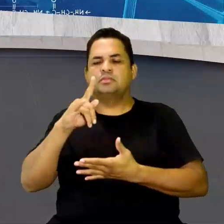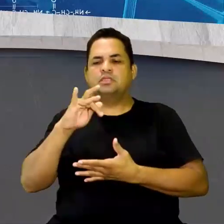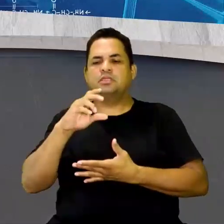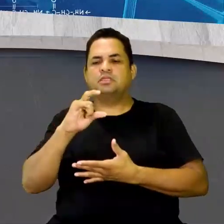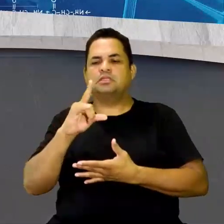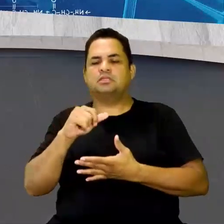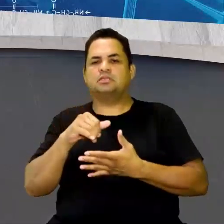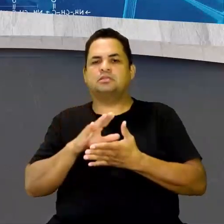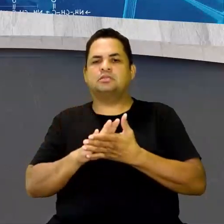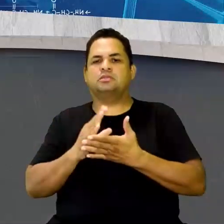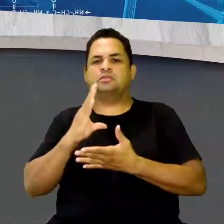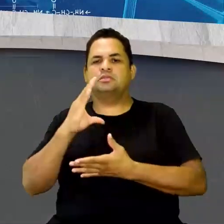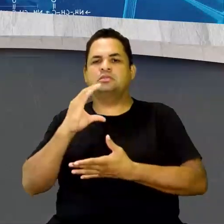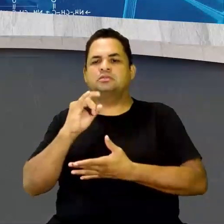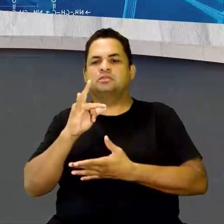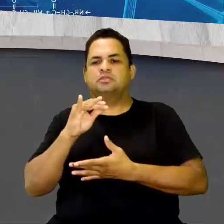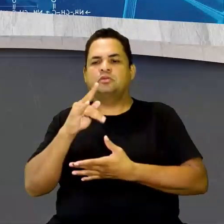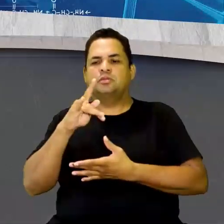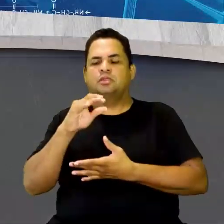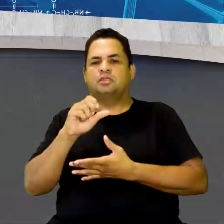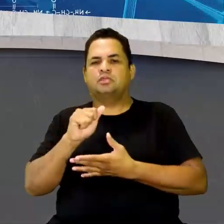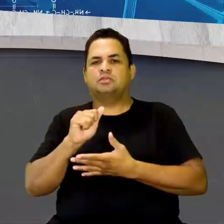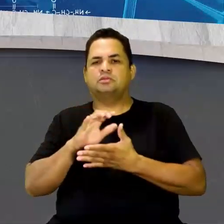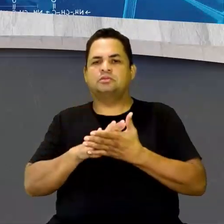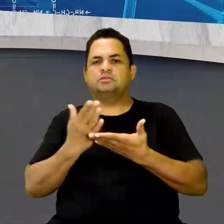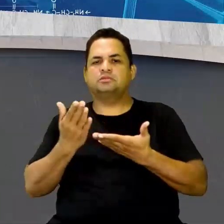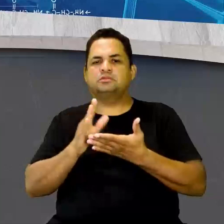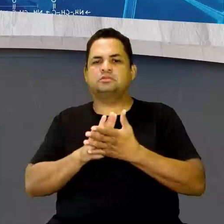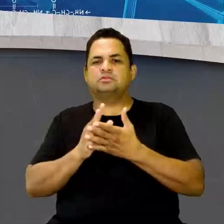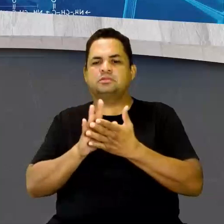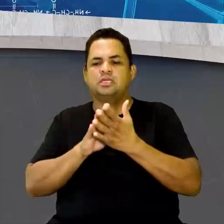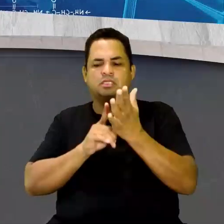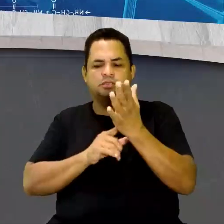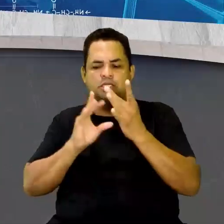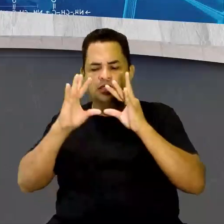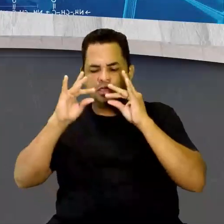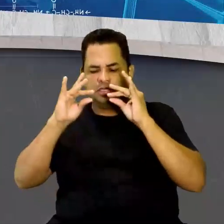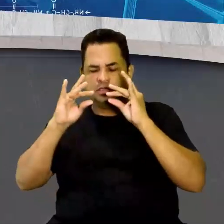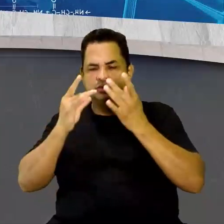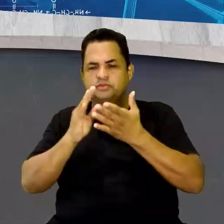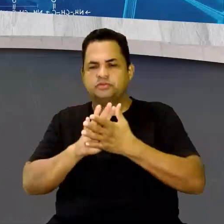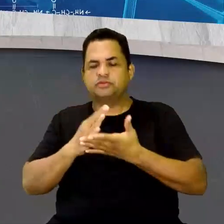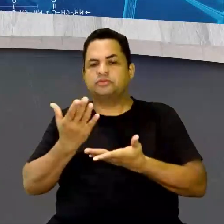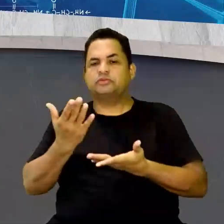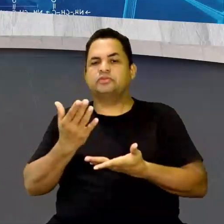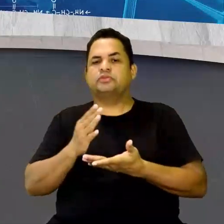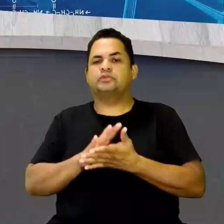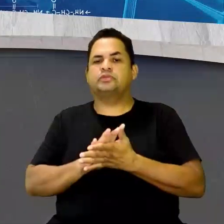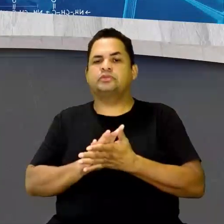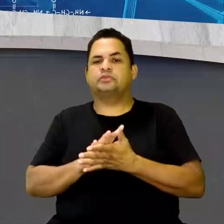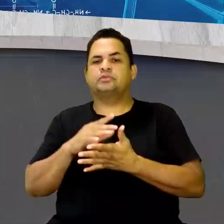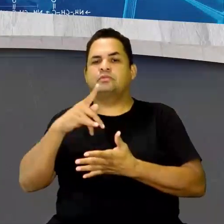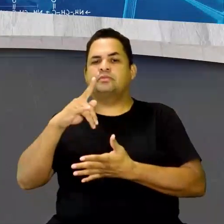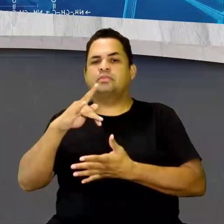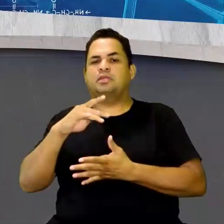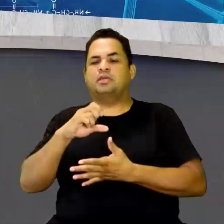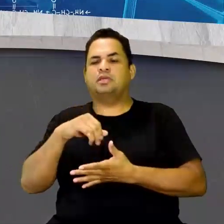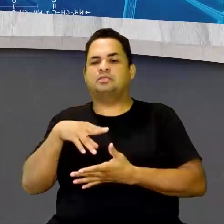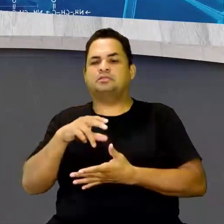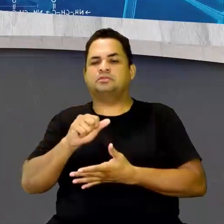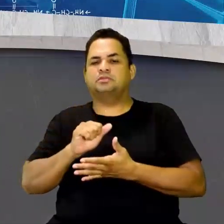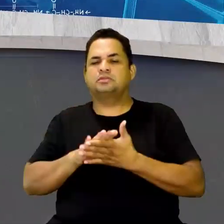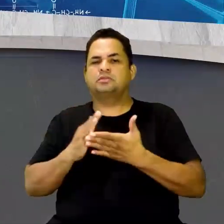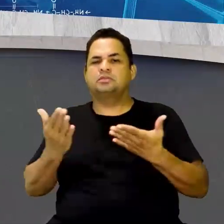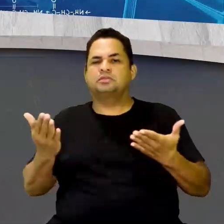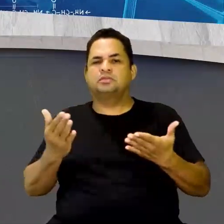o citoplasma, que é a parte fluida do sangue, né? O plasma, né? Que é a parte fluida